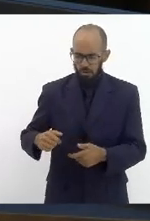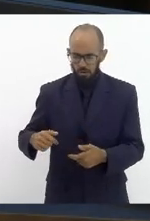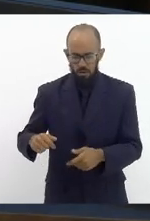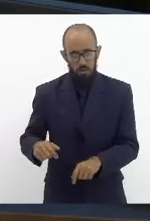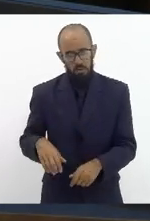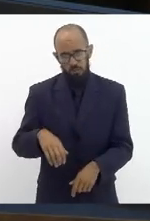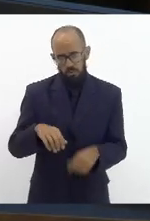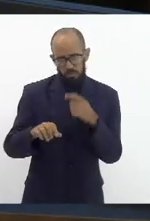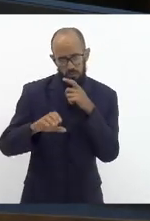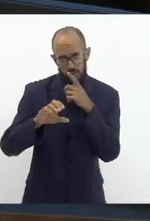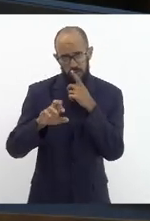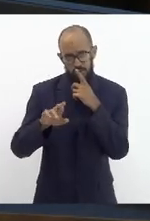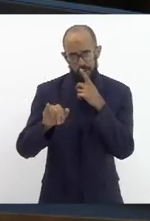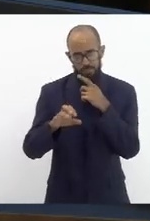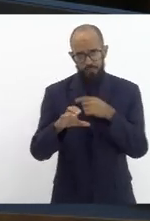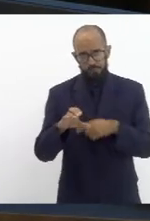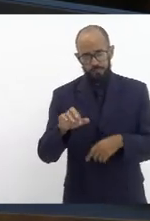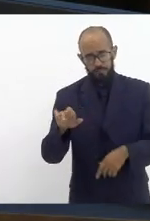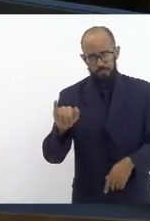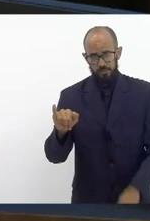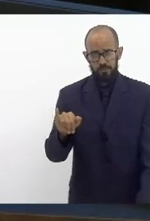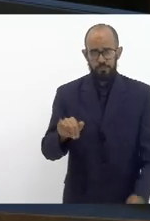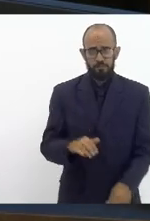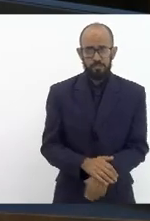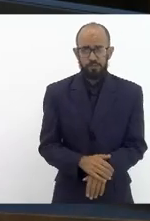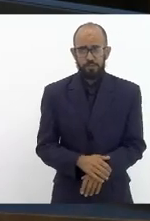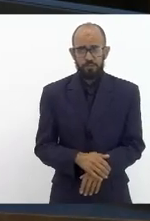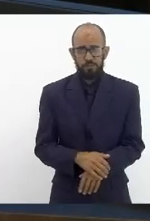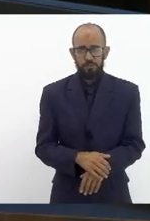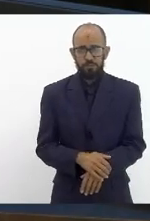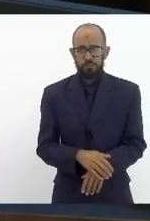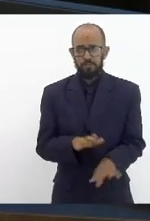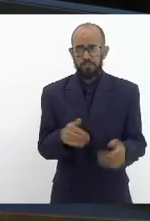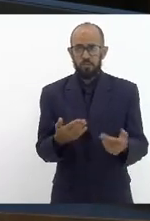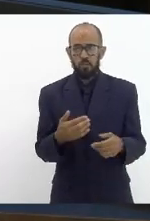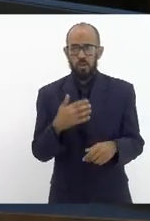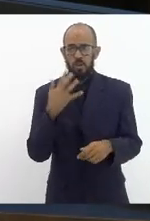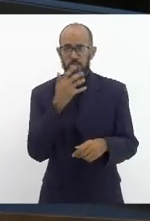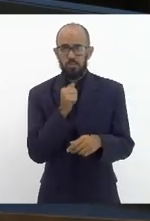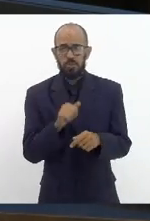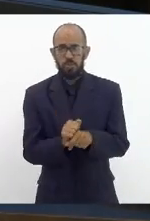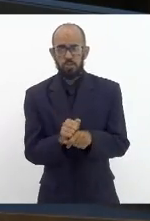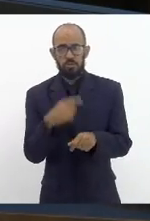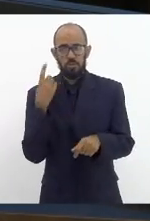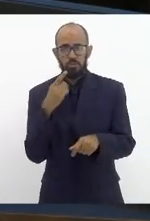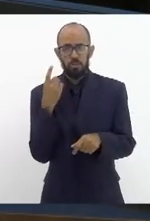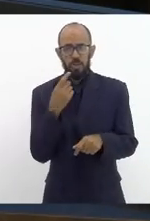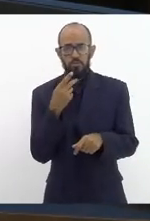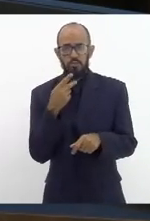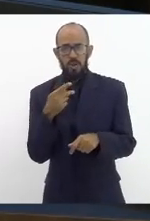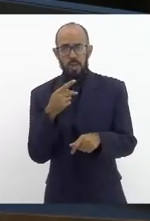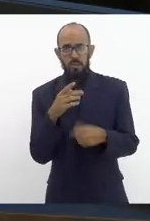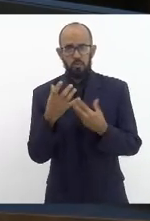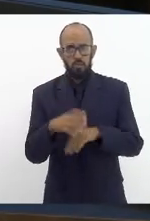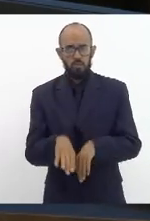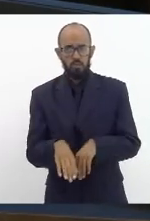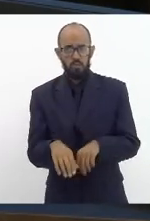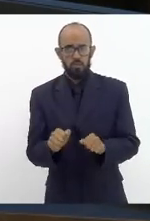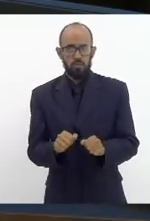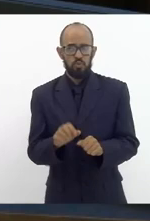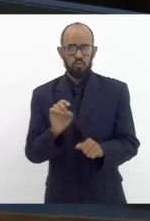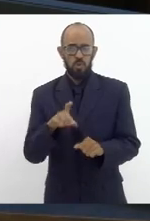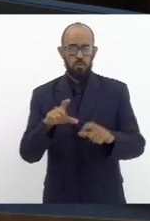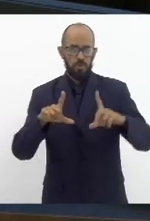novo. Então é muito bonitinho o deputado aqui abraçar uma determinada pauta, seja do concurso ou da segurança pública, só